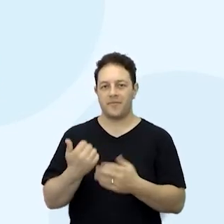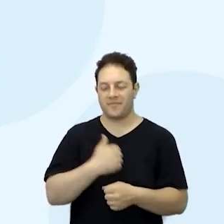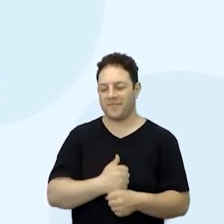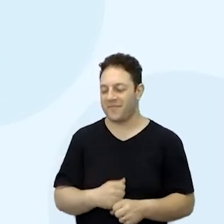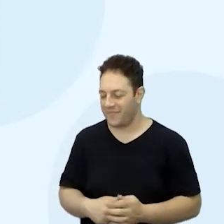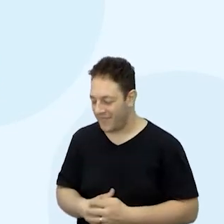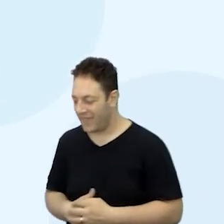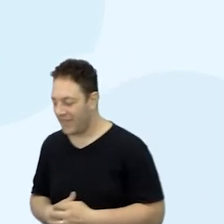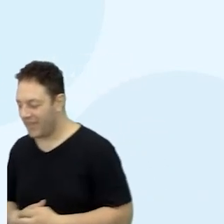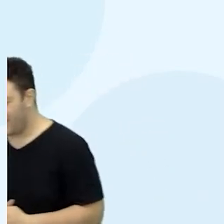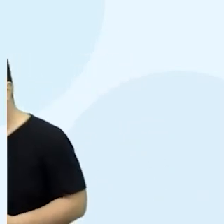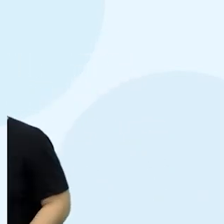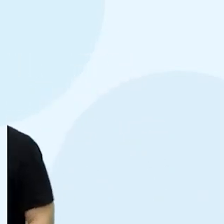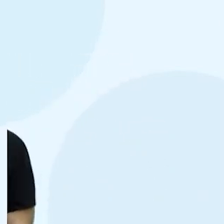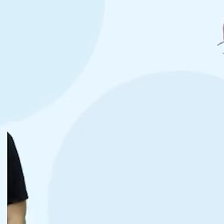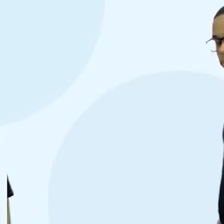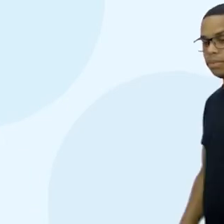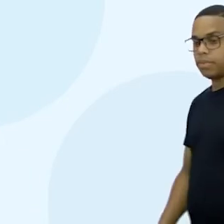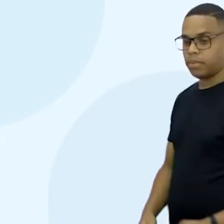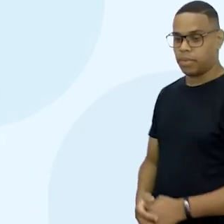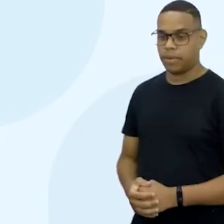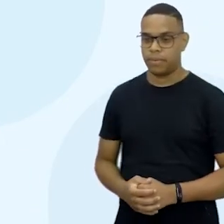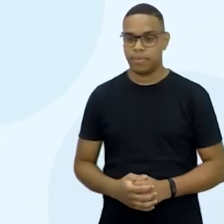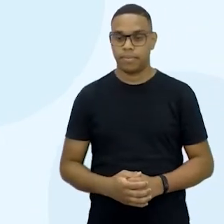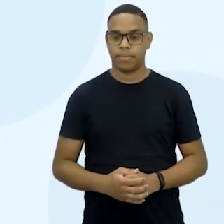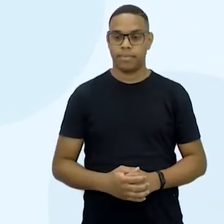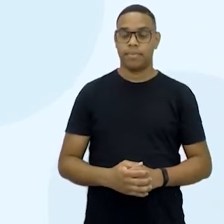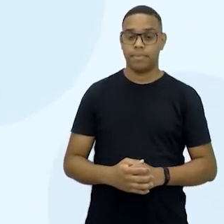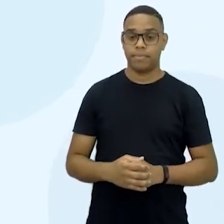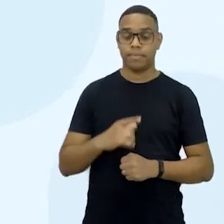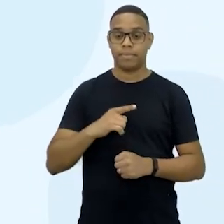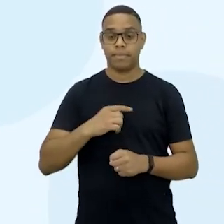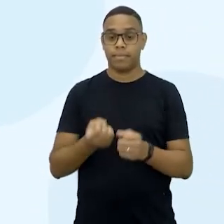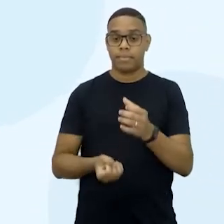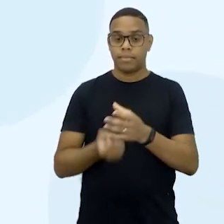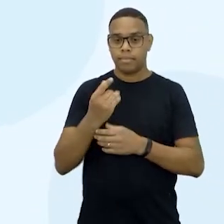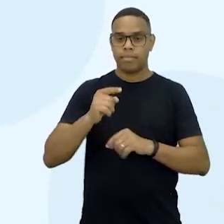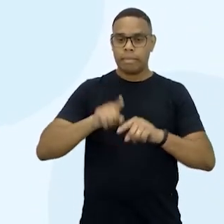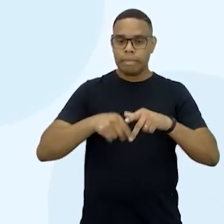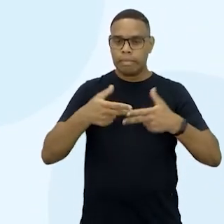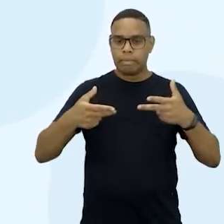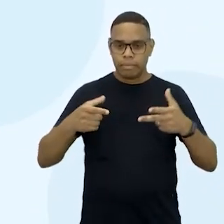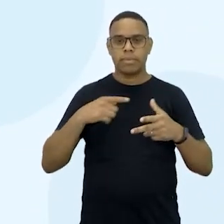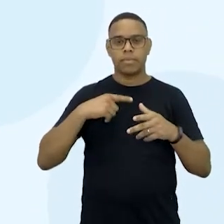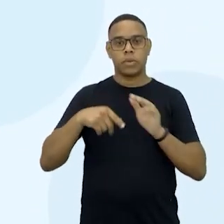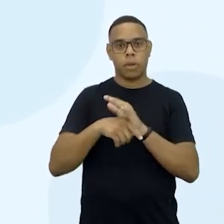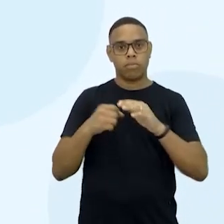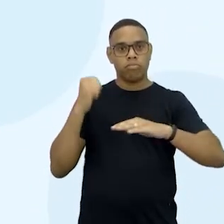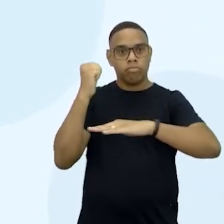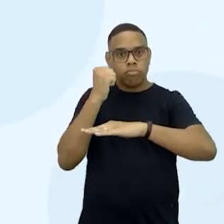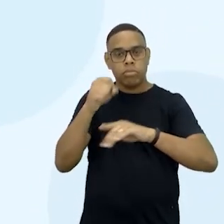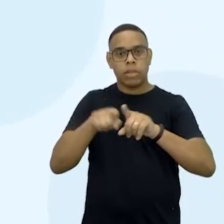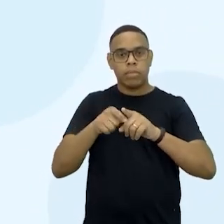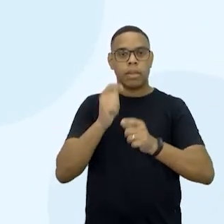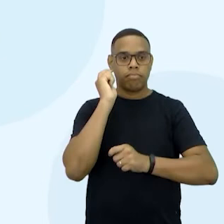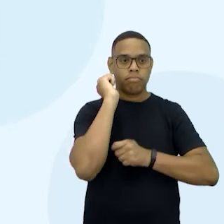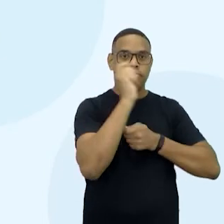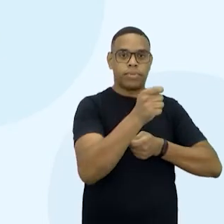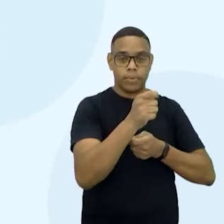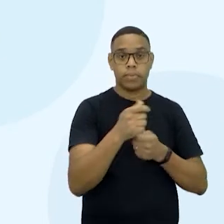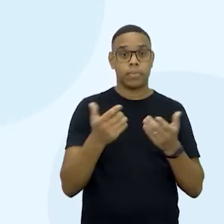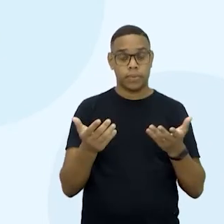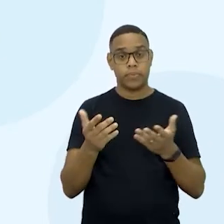instrumentos pela construção de artefatos de aparatos por exemplo de caça e pesca